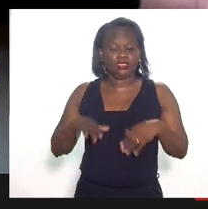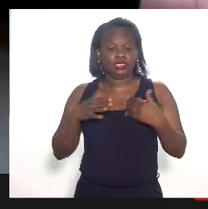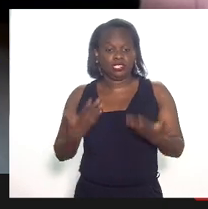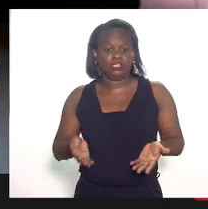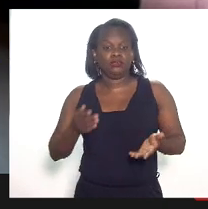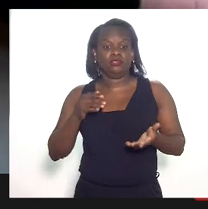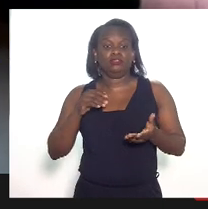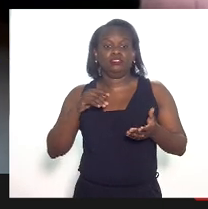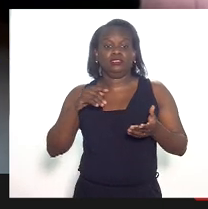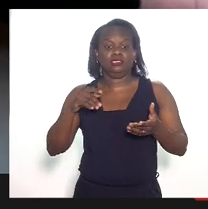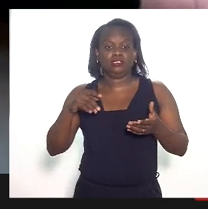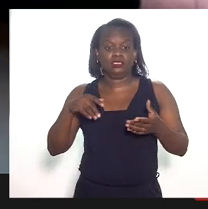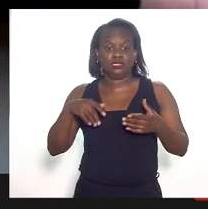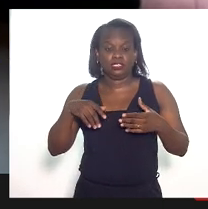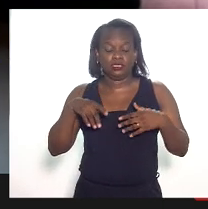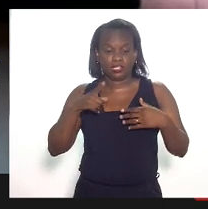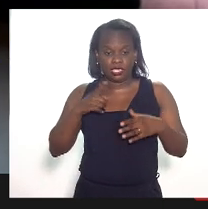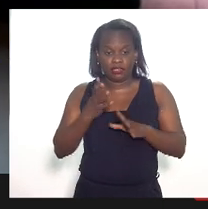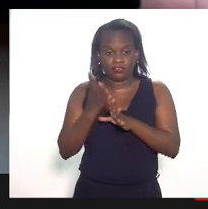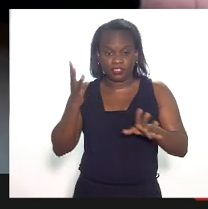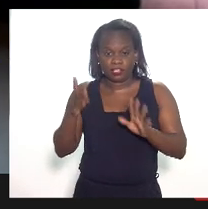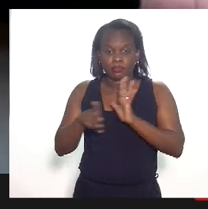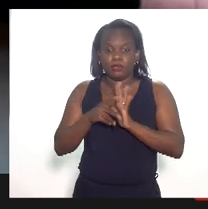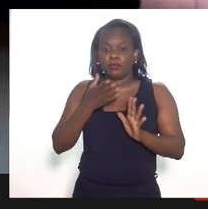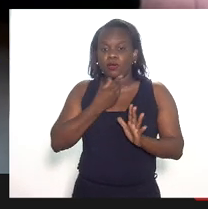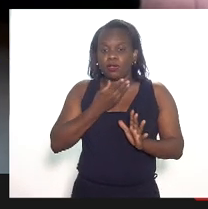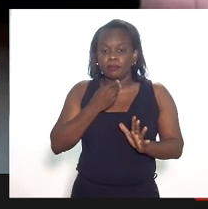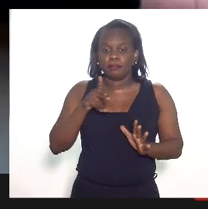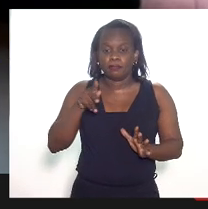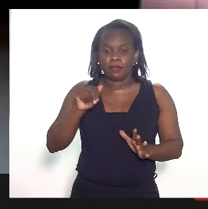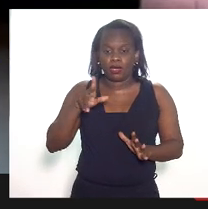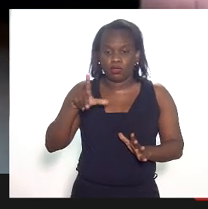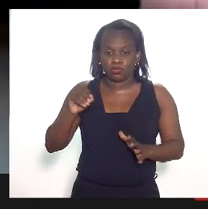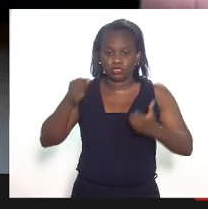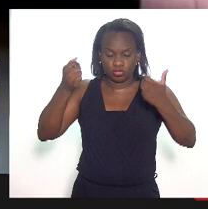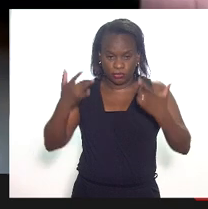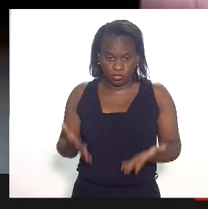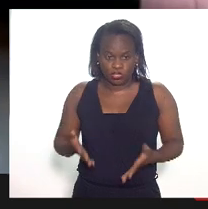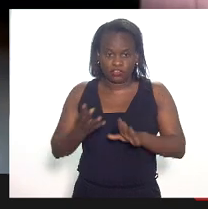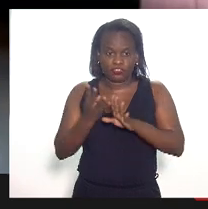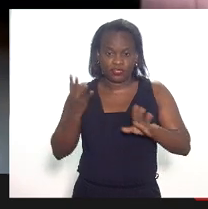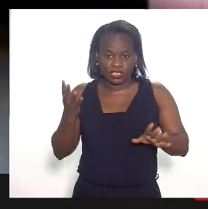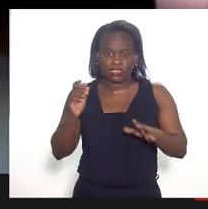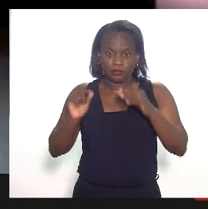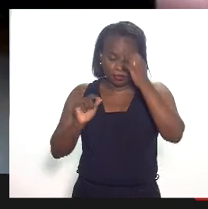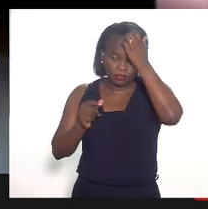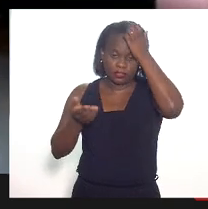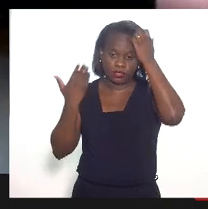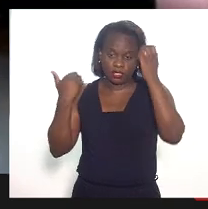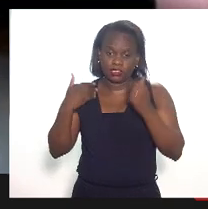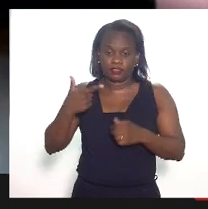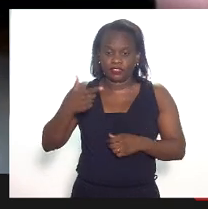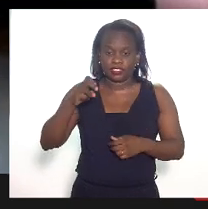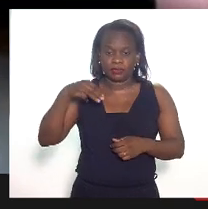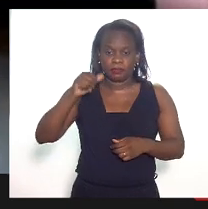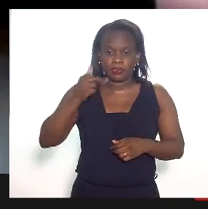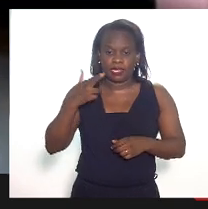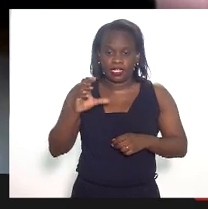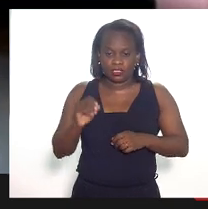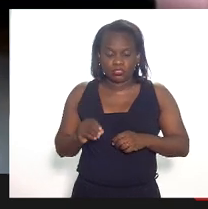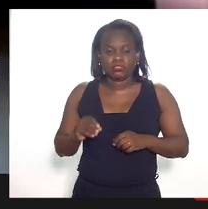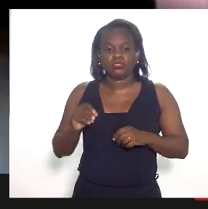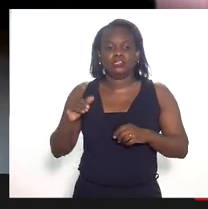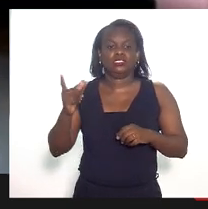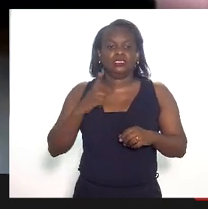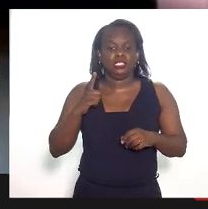fila que foi falada aqui agora, o doutor Paulo falou, a fila que tá nossa, que é a mais baixa desde 25 de março, entendeu? Ela, por exemplo,